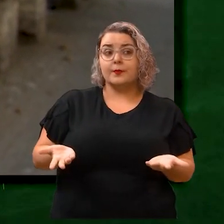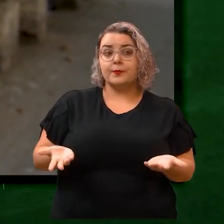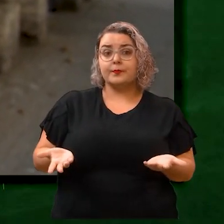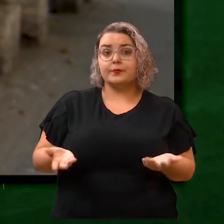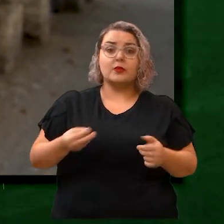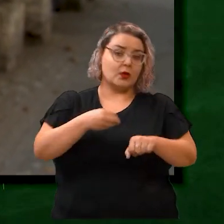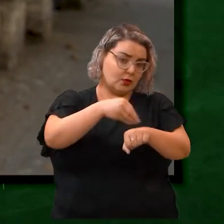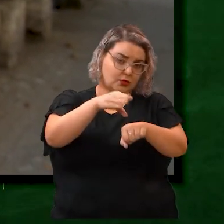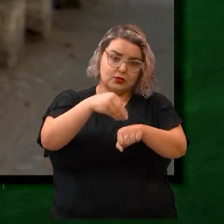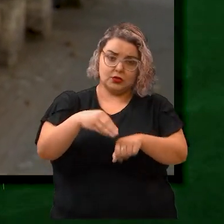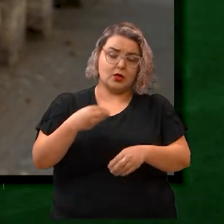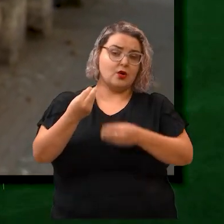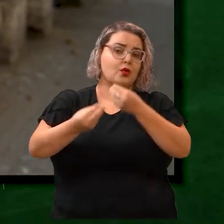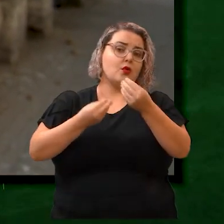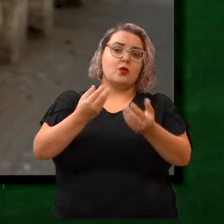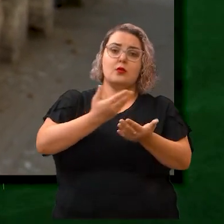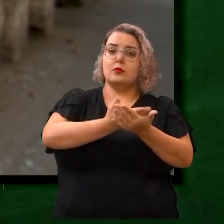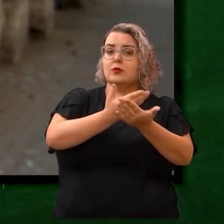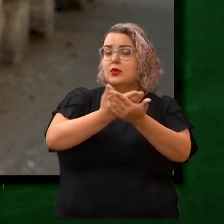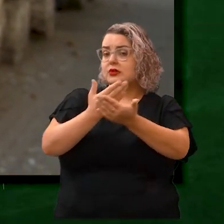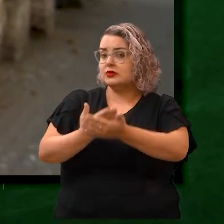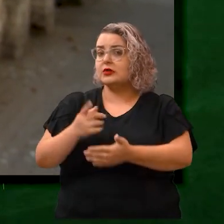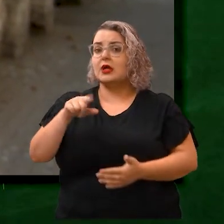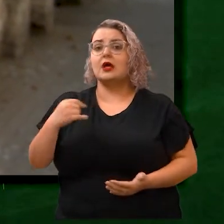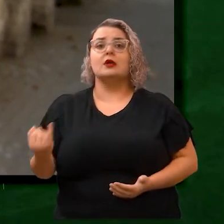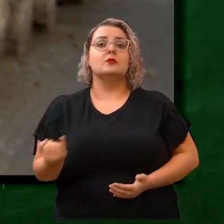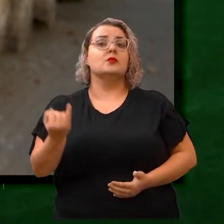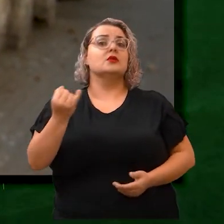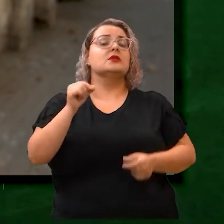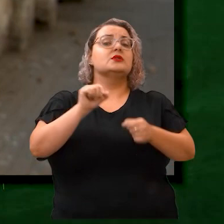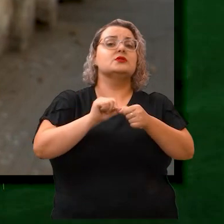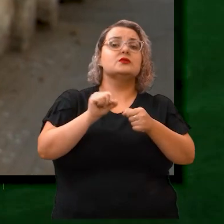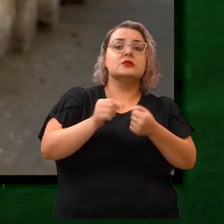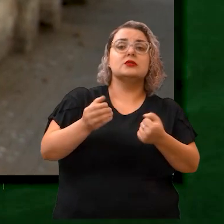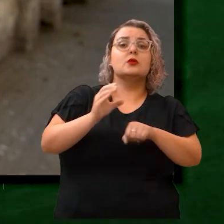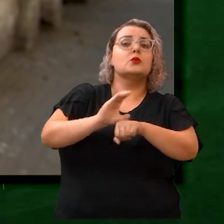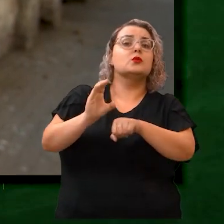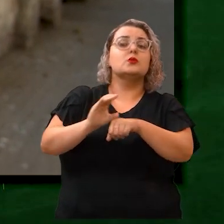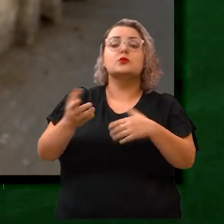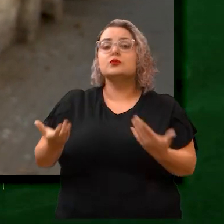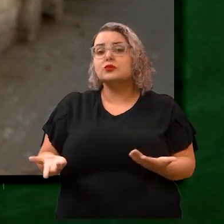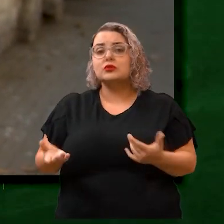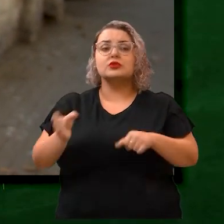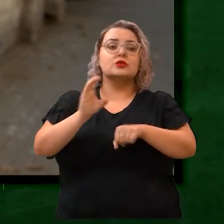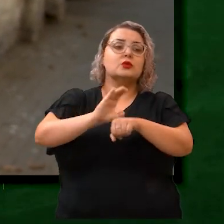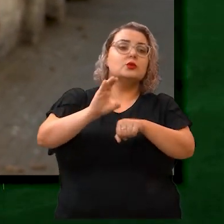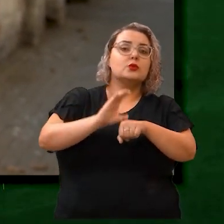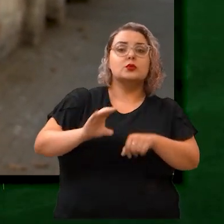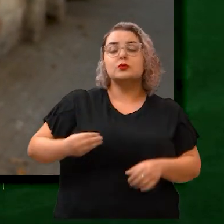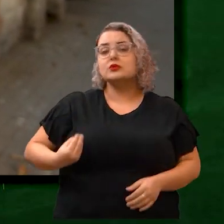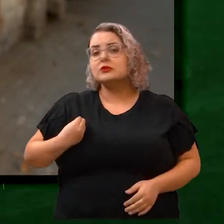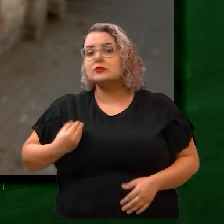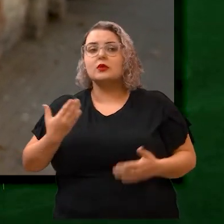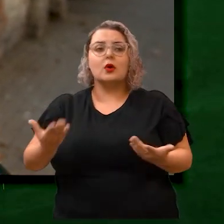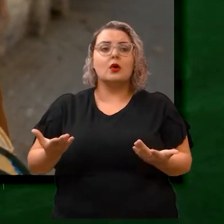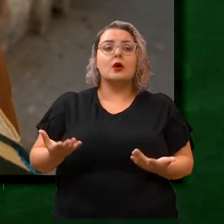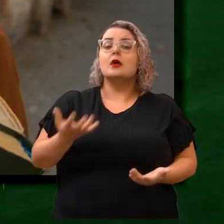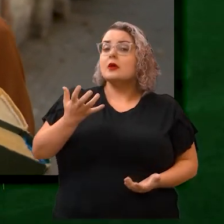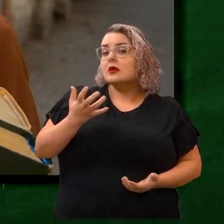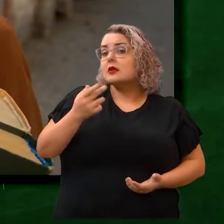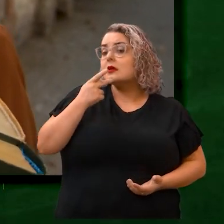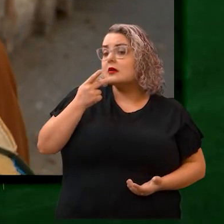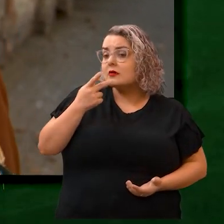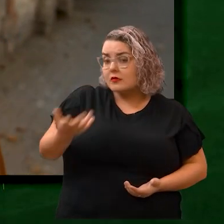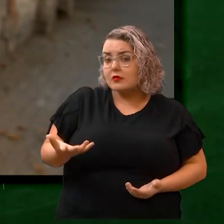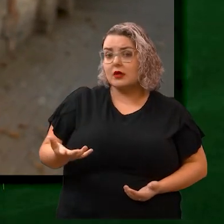São dicas como estudar é importante fazer é um cursinho um cursinho presencial enfim Gostaria